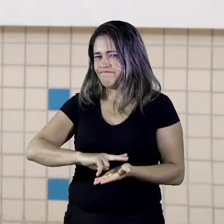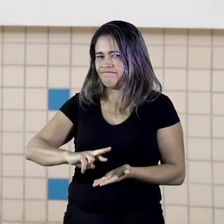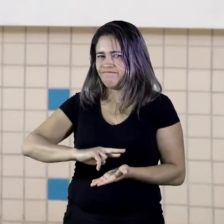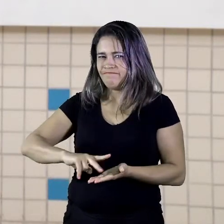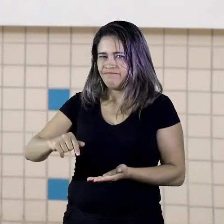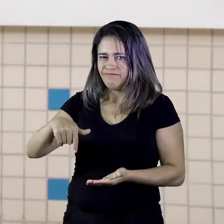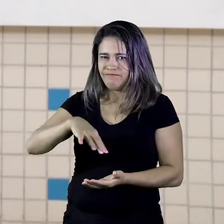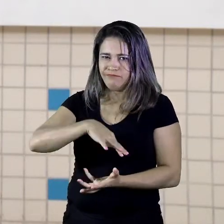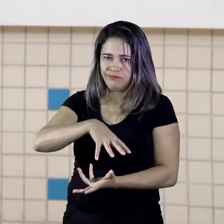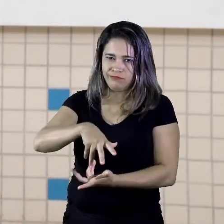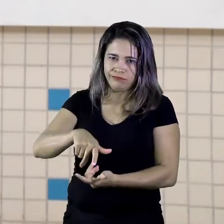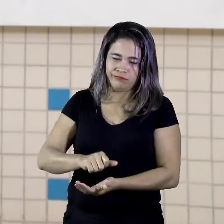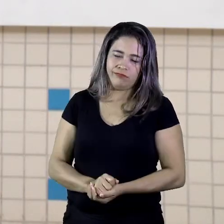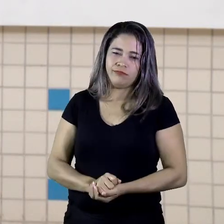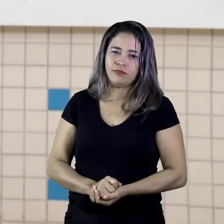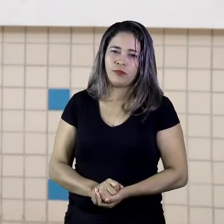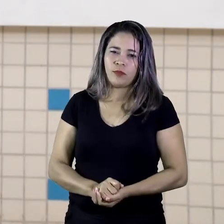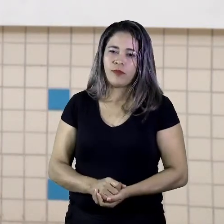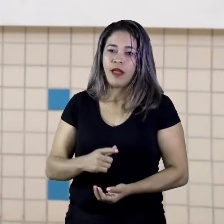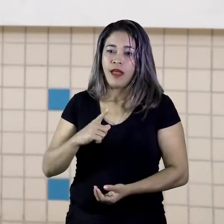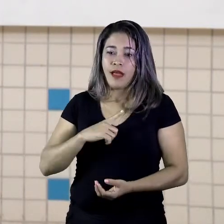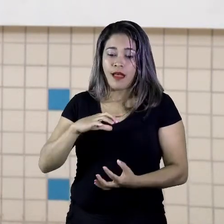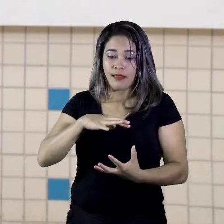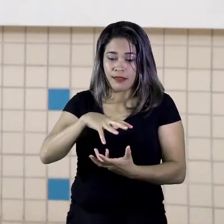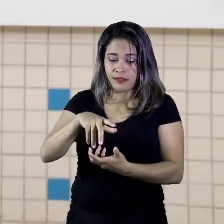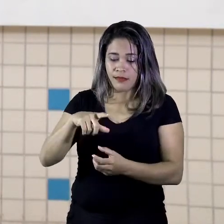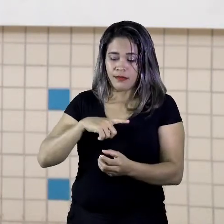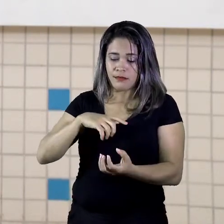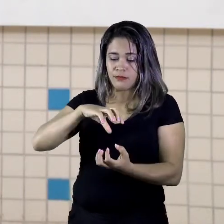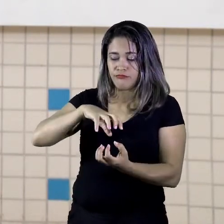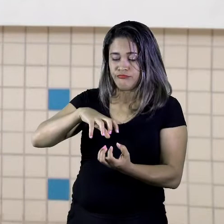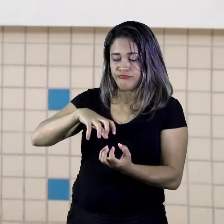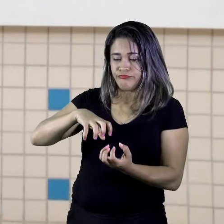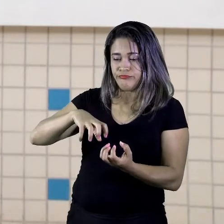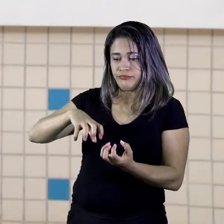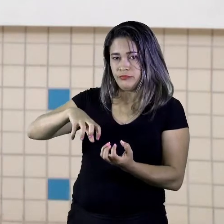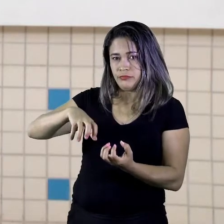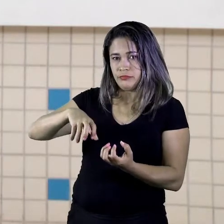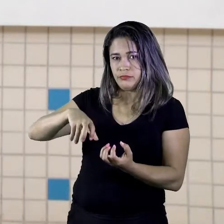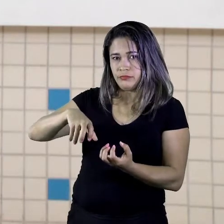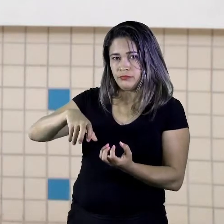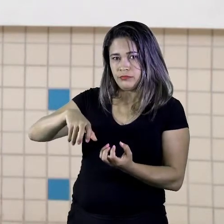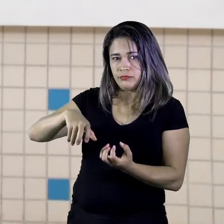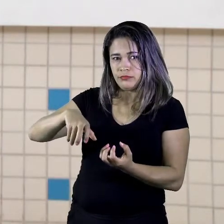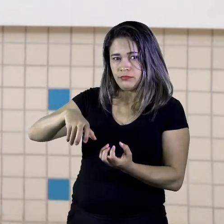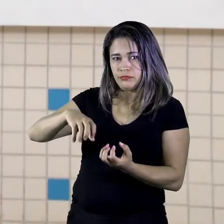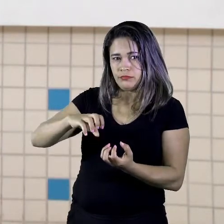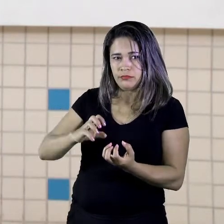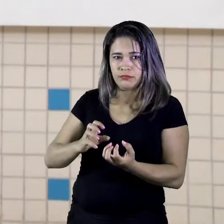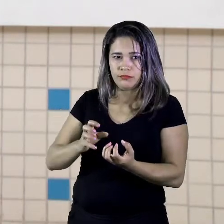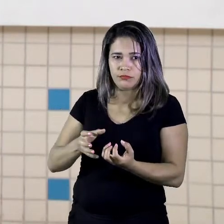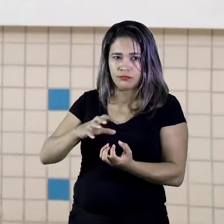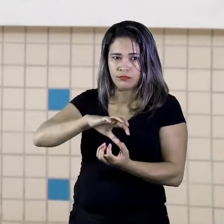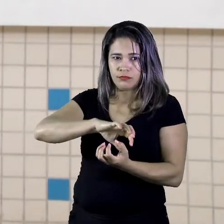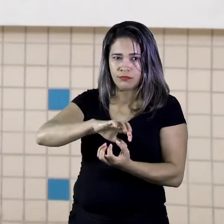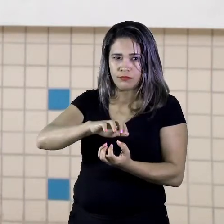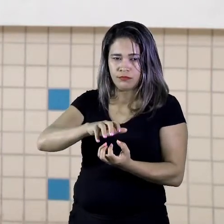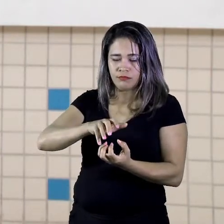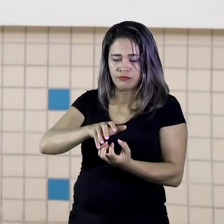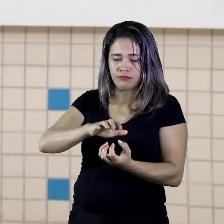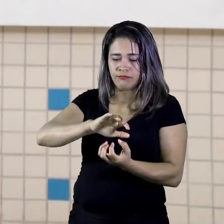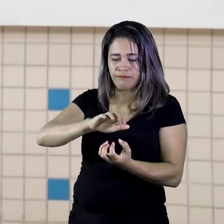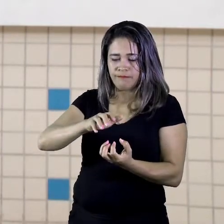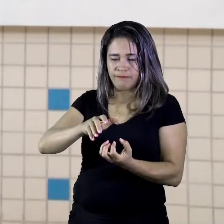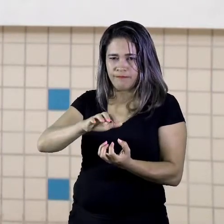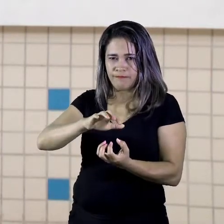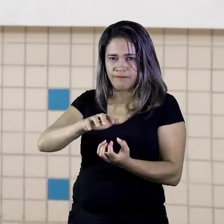na órbita da Terra, a Terra tem uma órbita que ela vai mudando devagarzinho ao longo do tempo, e isso pode